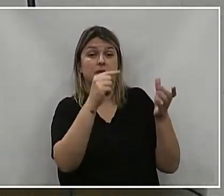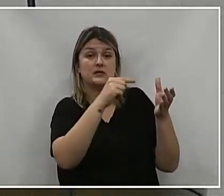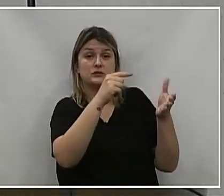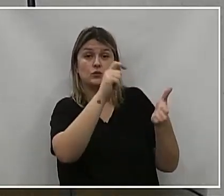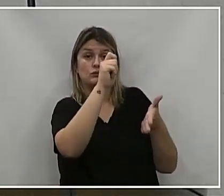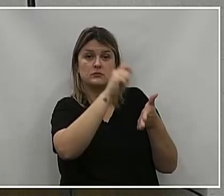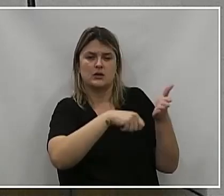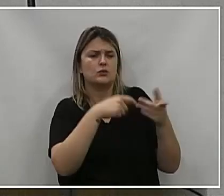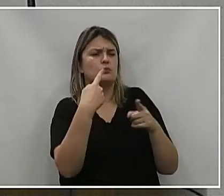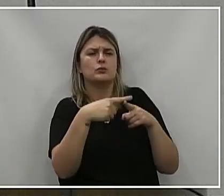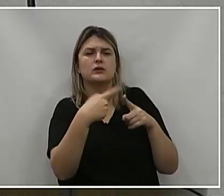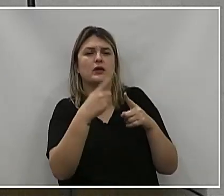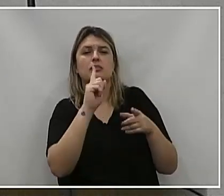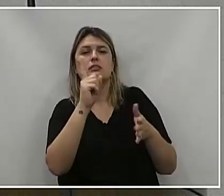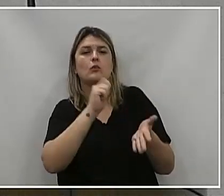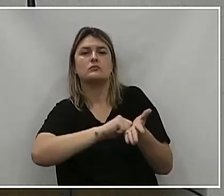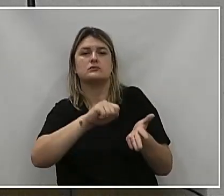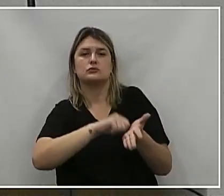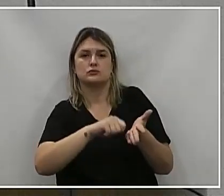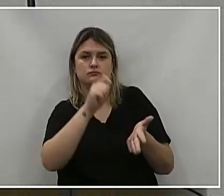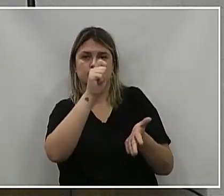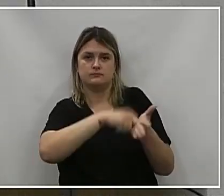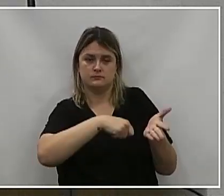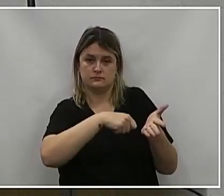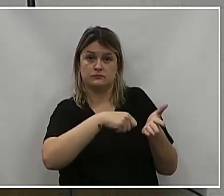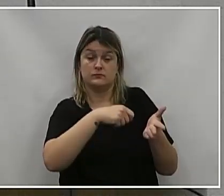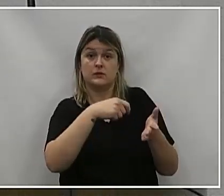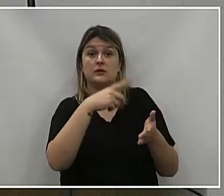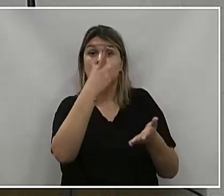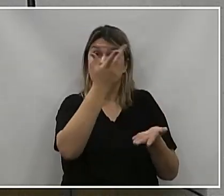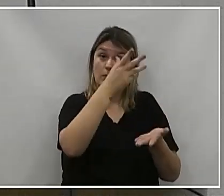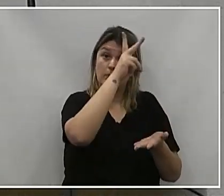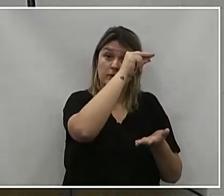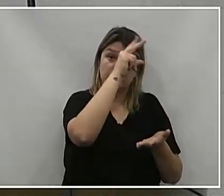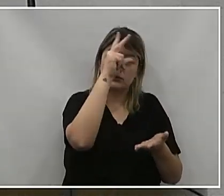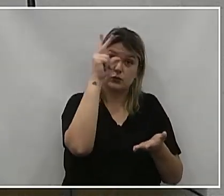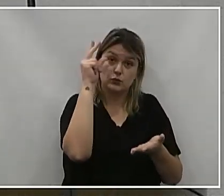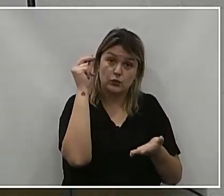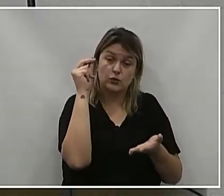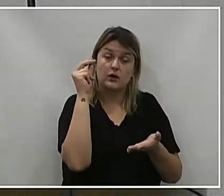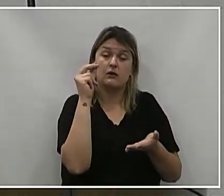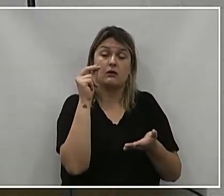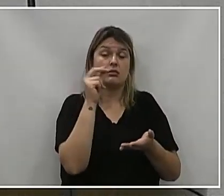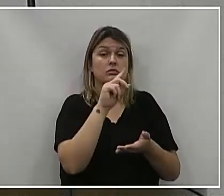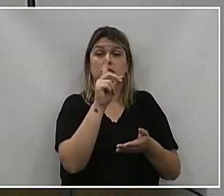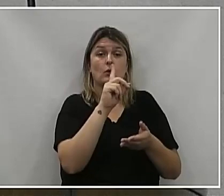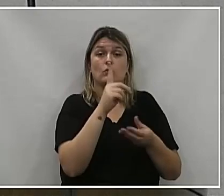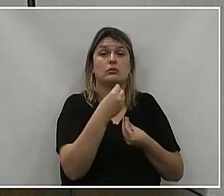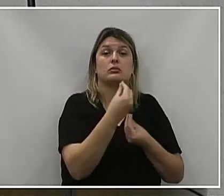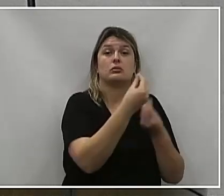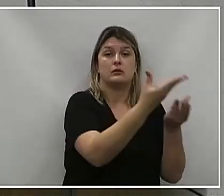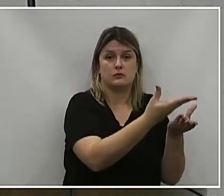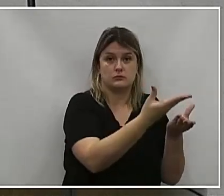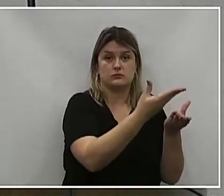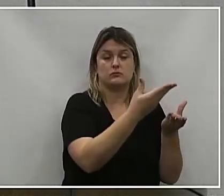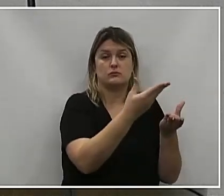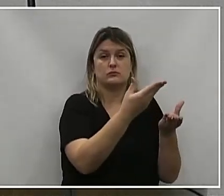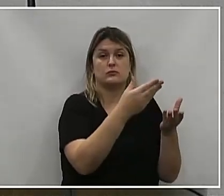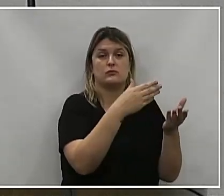da assinatura desse contrato, né? O que fez com que o executivo não desse a ordem de serviço naquele